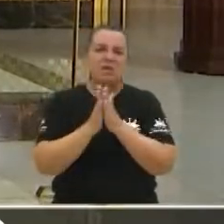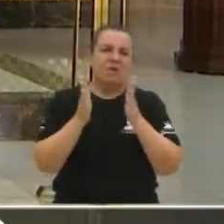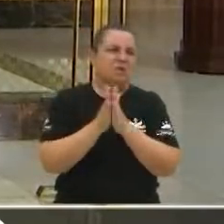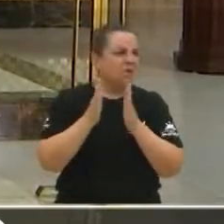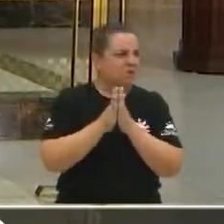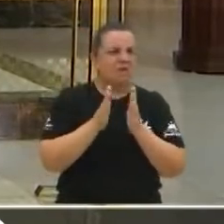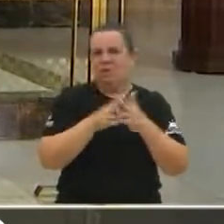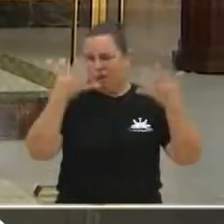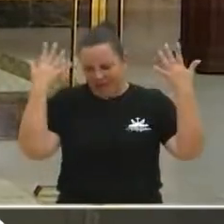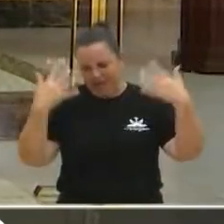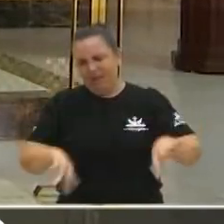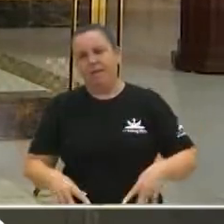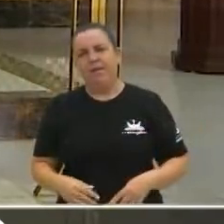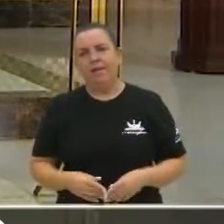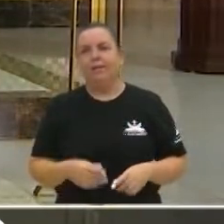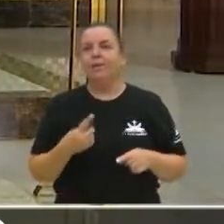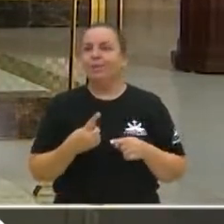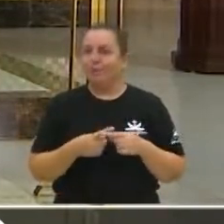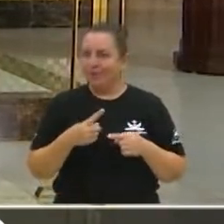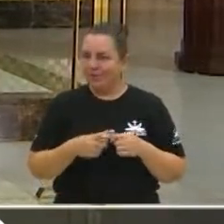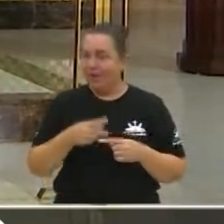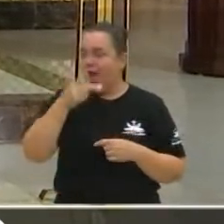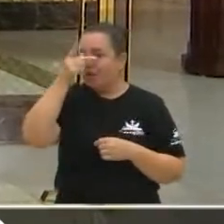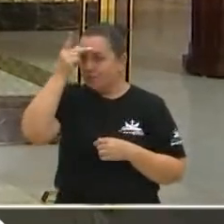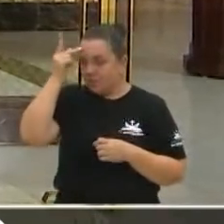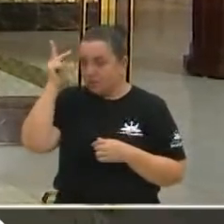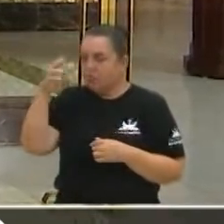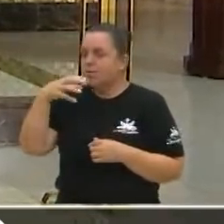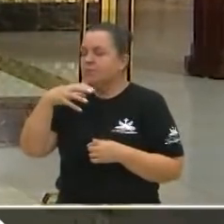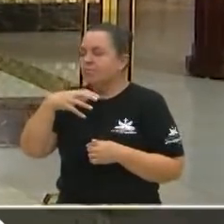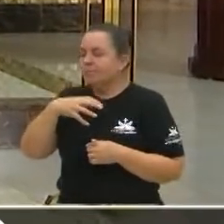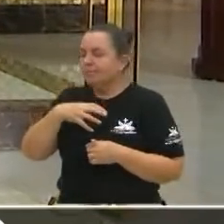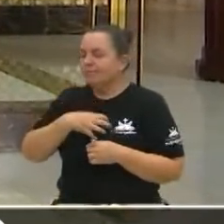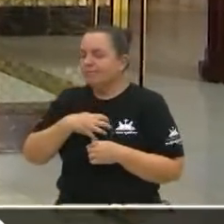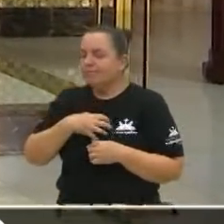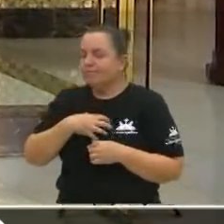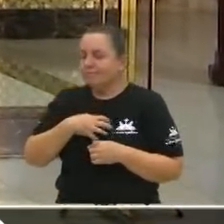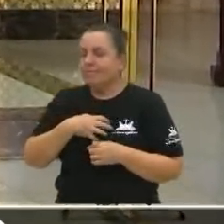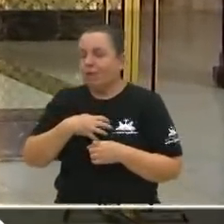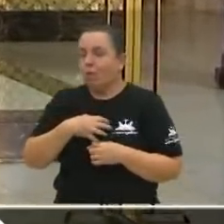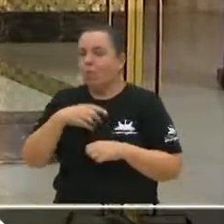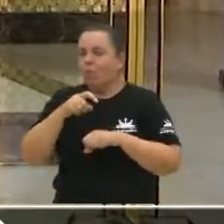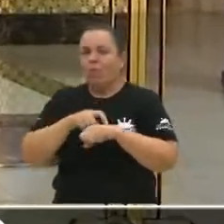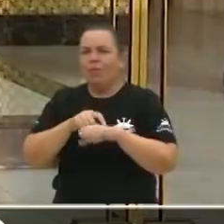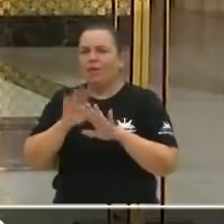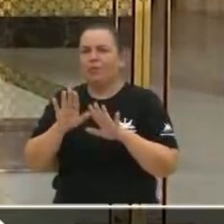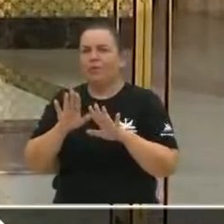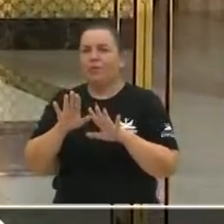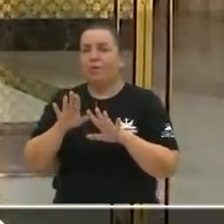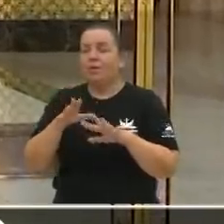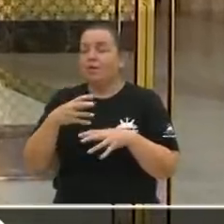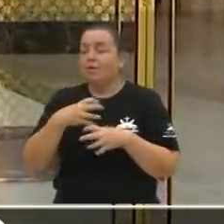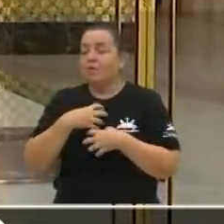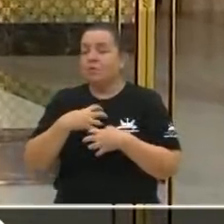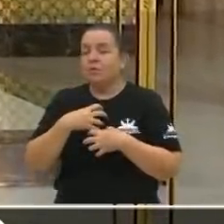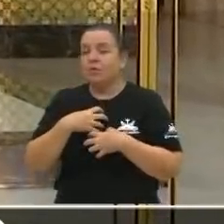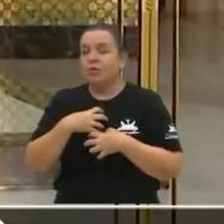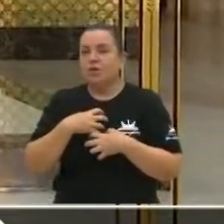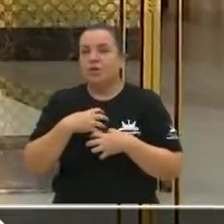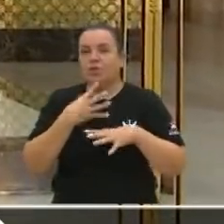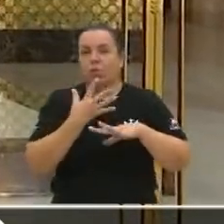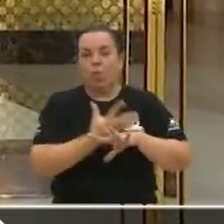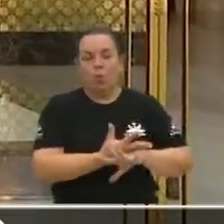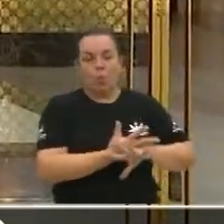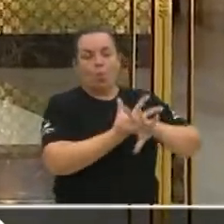tanto é porque as pessoas de alguma forma e bom som se esvaziar